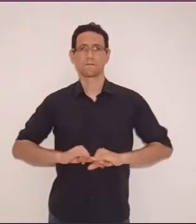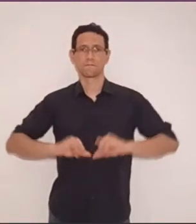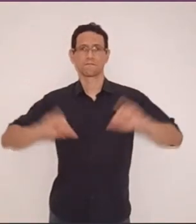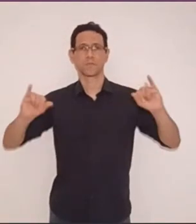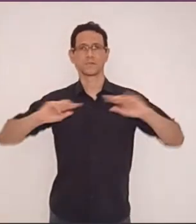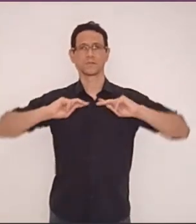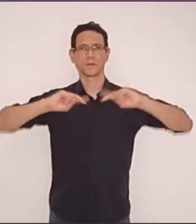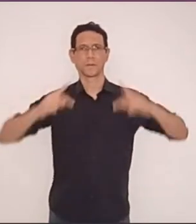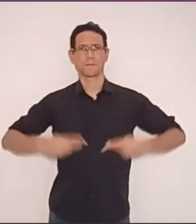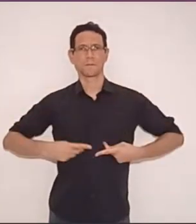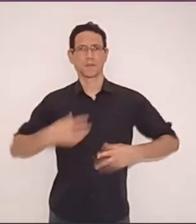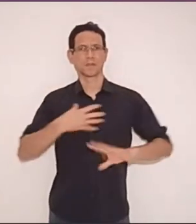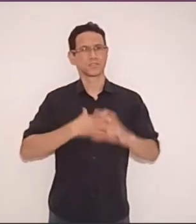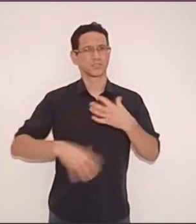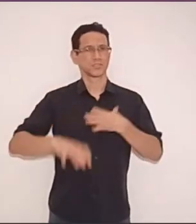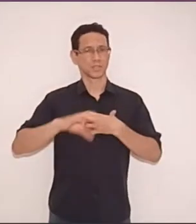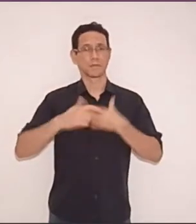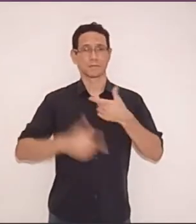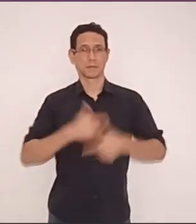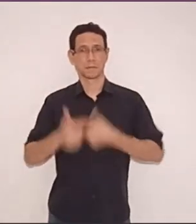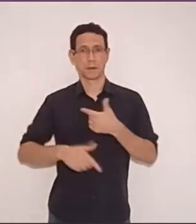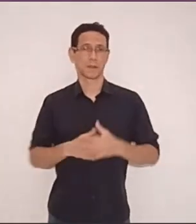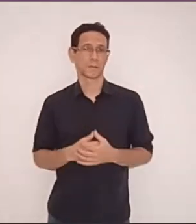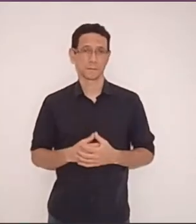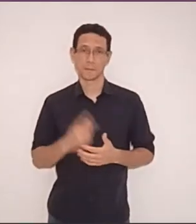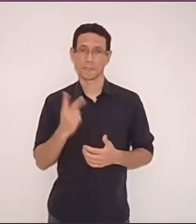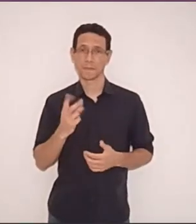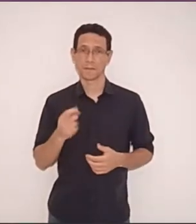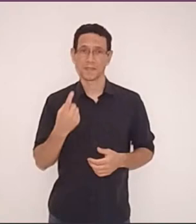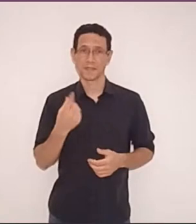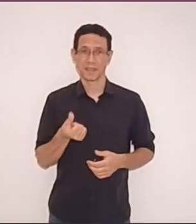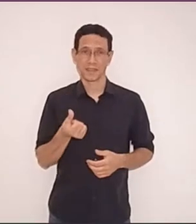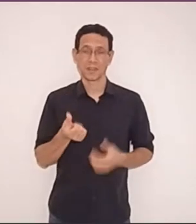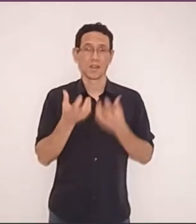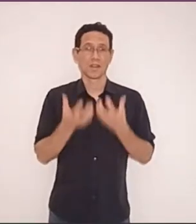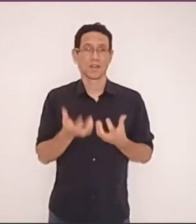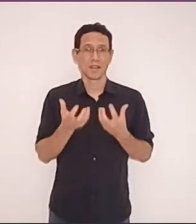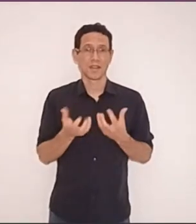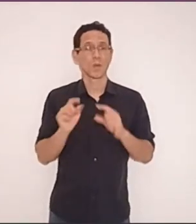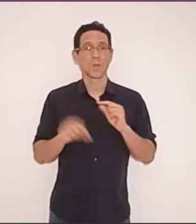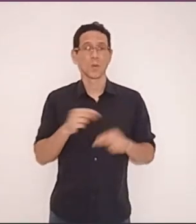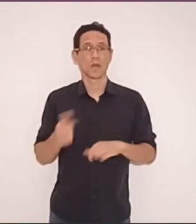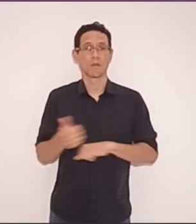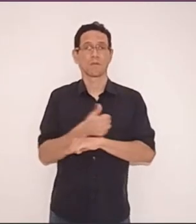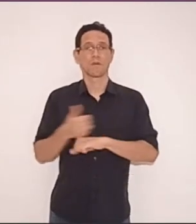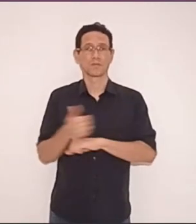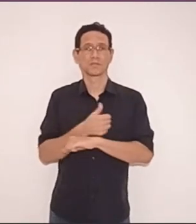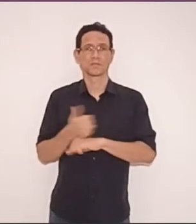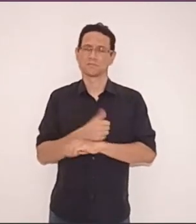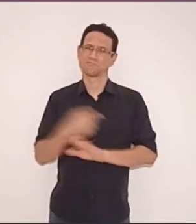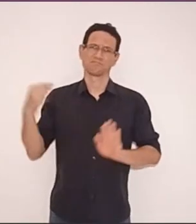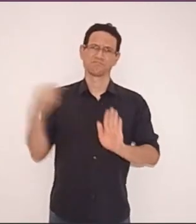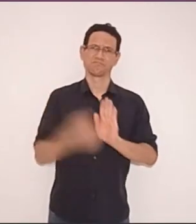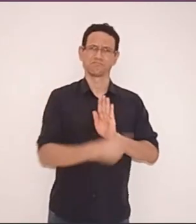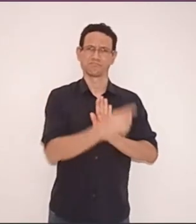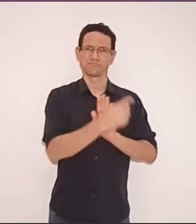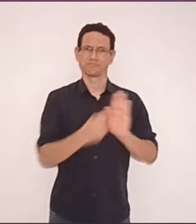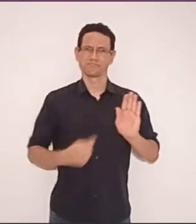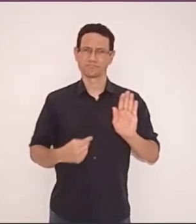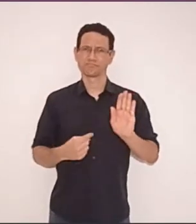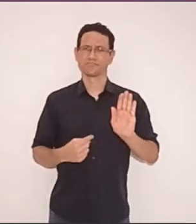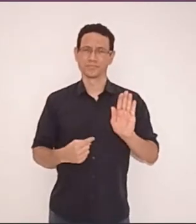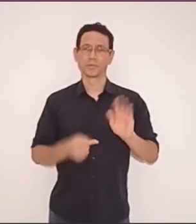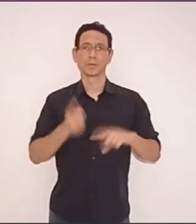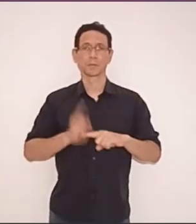humanizar essas gravações de trabalho vai 2016 Eu queria que a correlação não é que a sua profissão não existe né Por